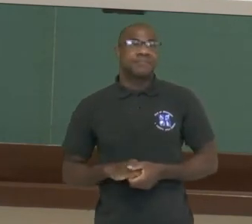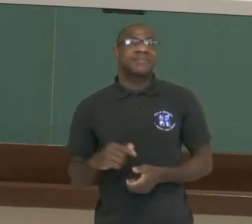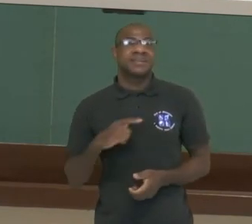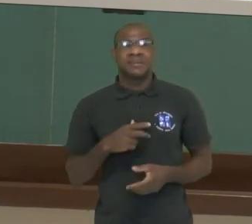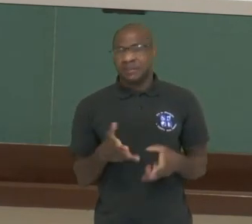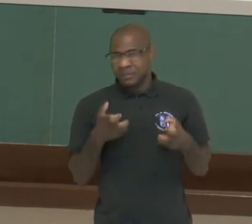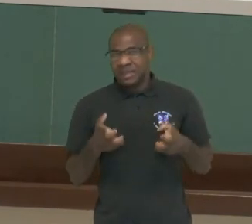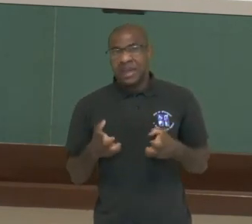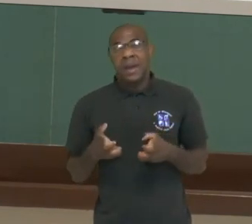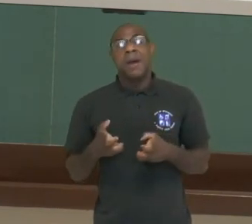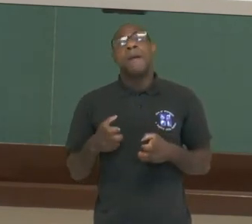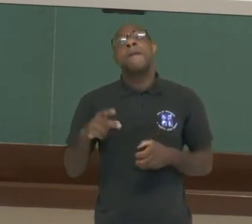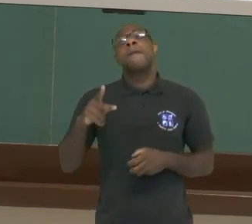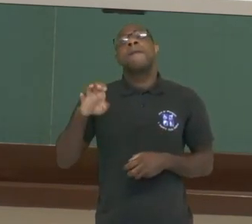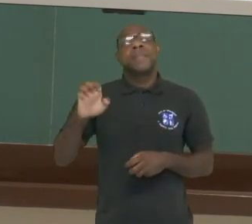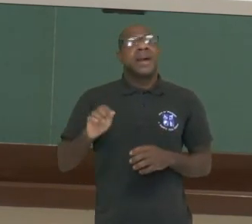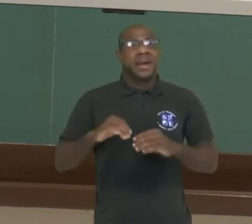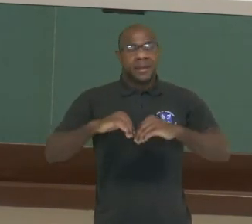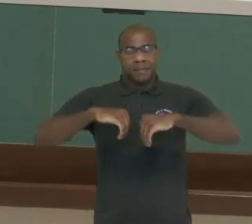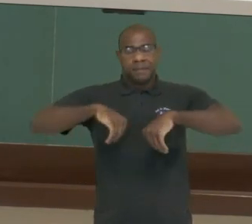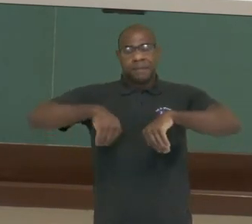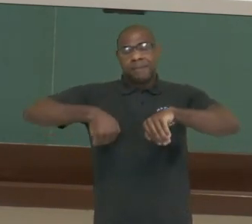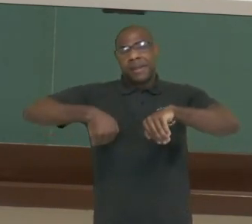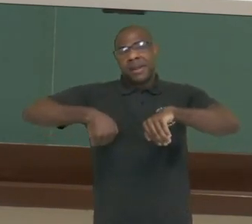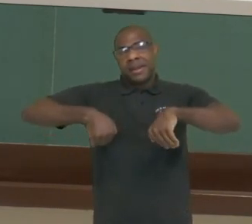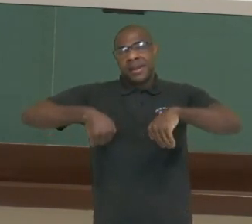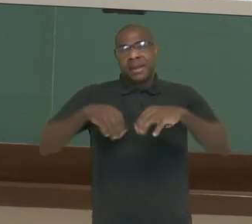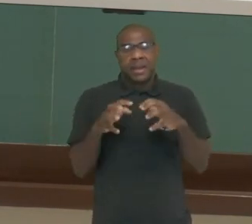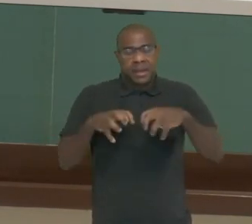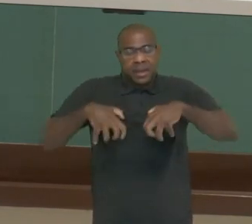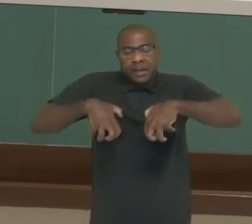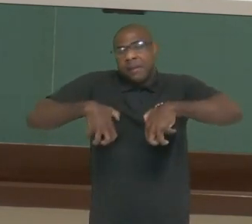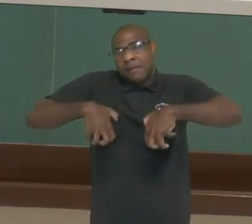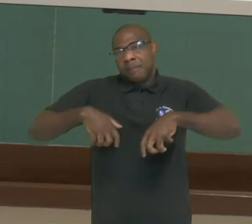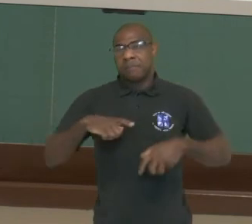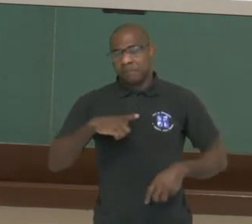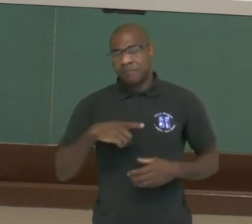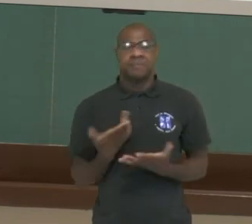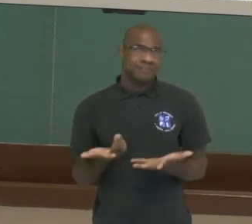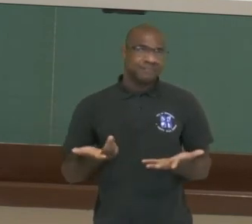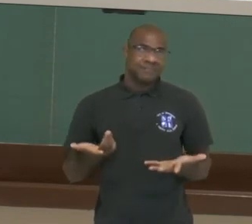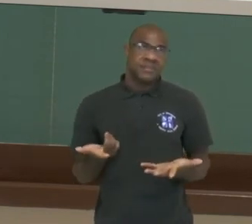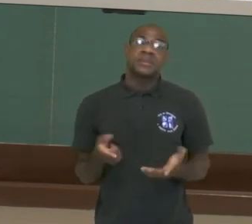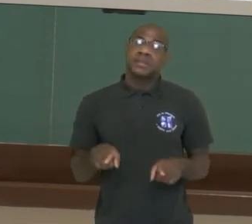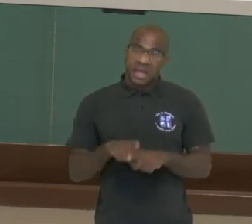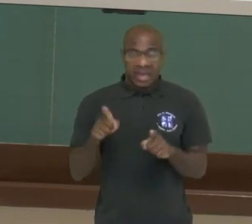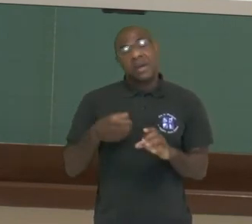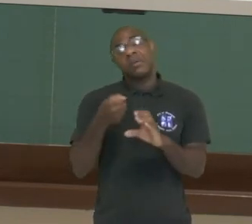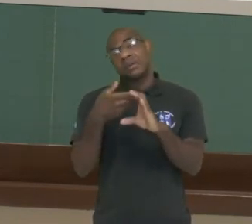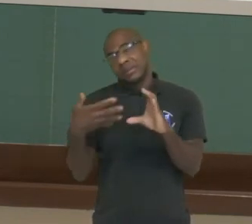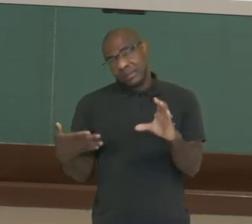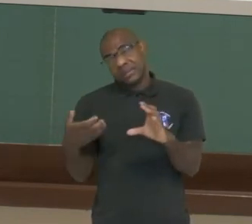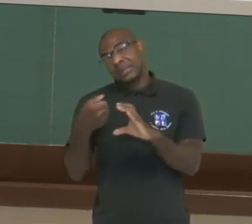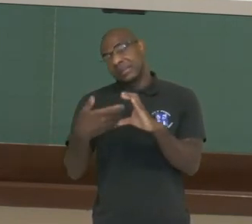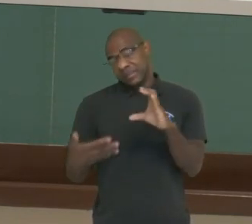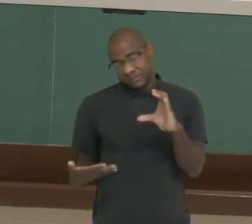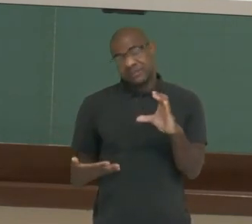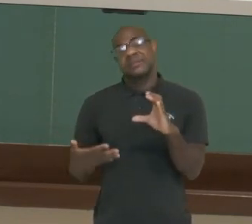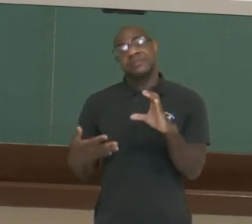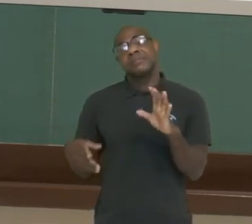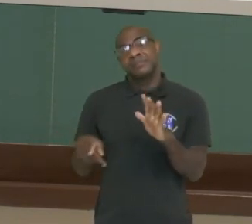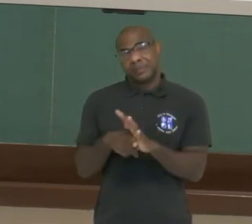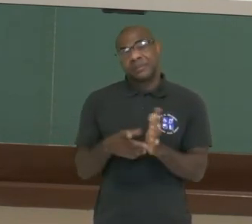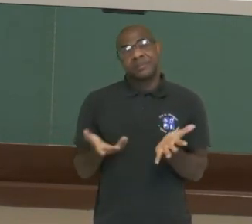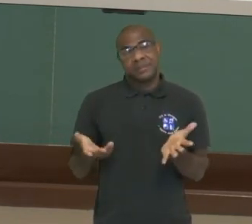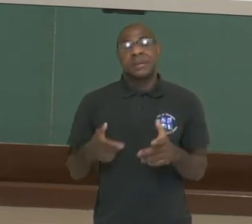pés desse bebê, também normalmente são pezinhos atrofiados. Então também é um indivíduo que possui características,